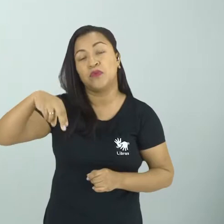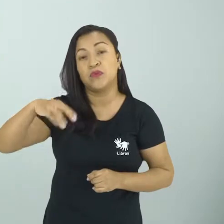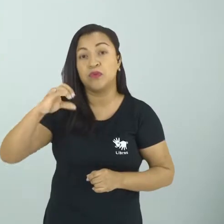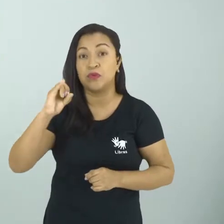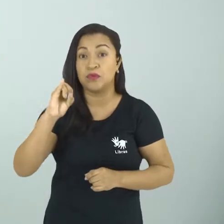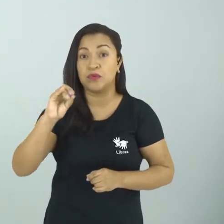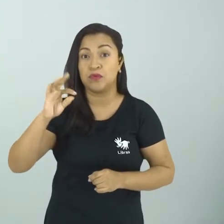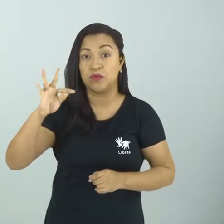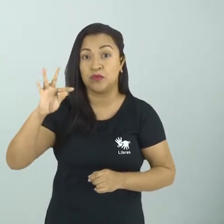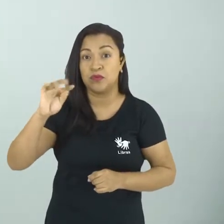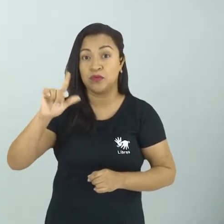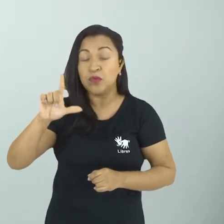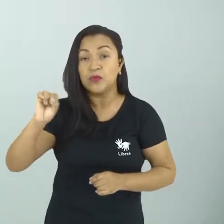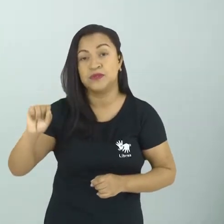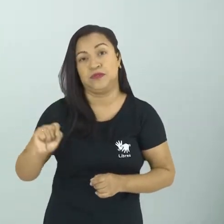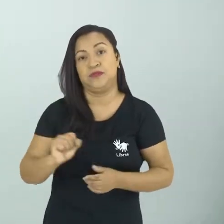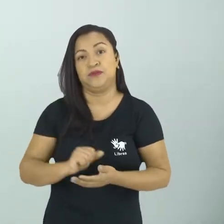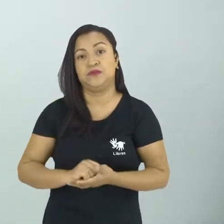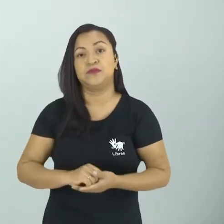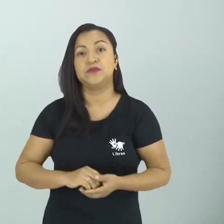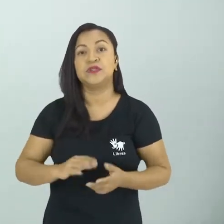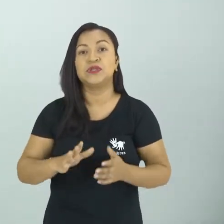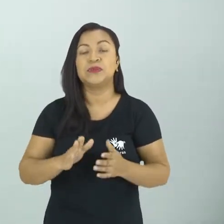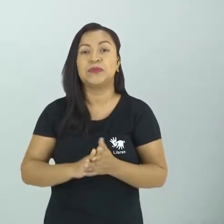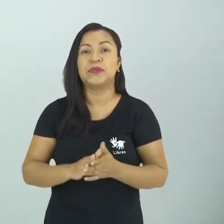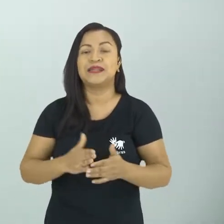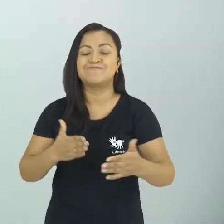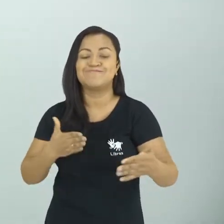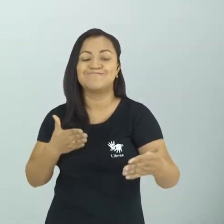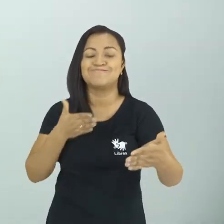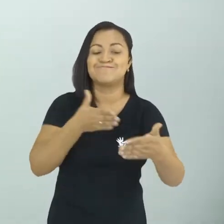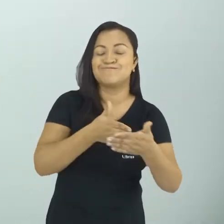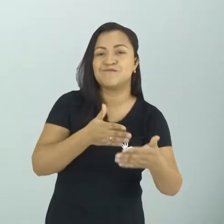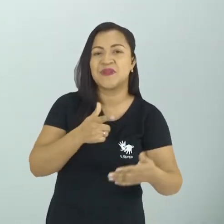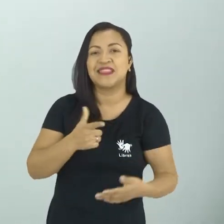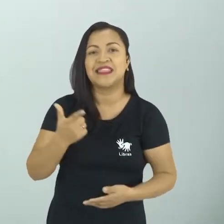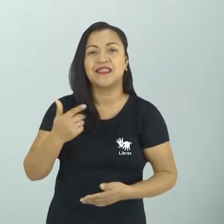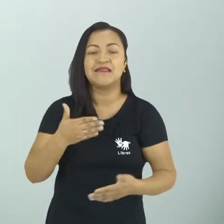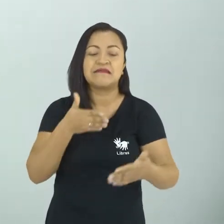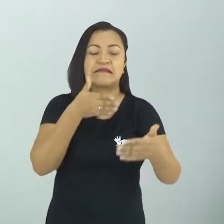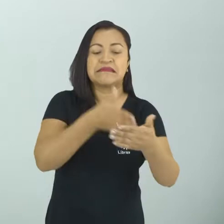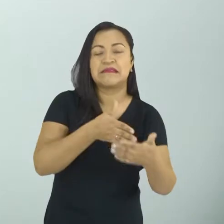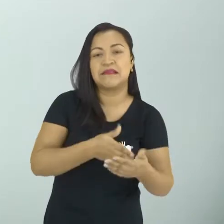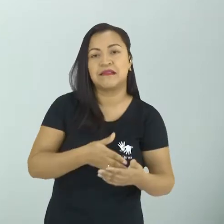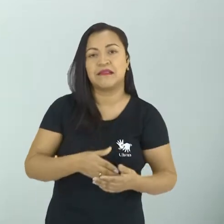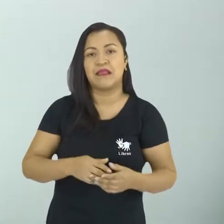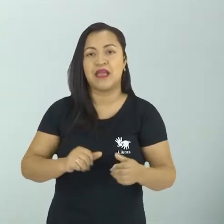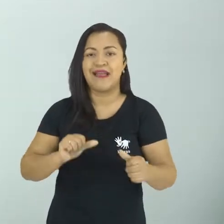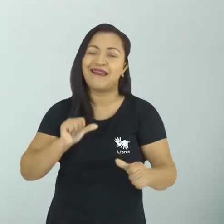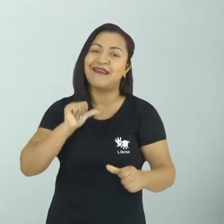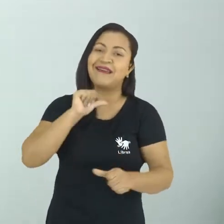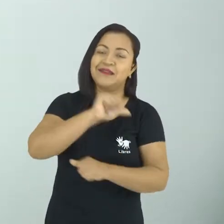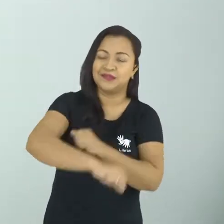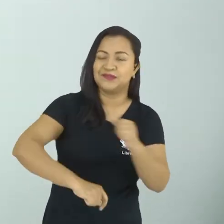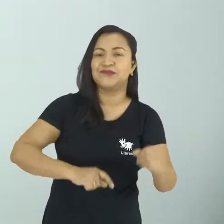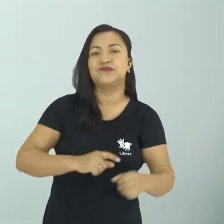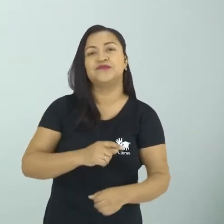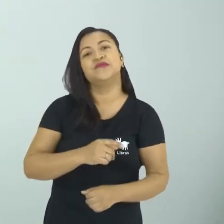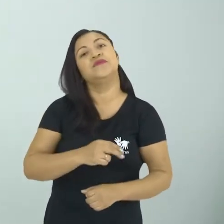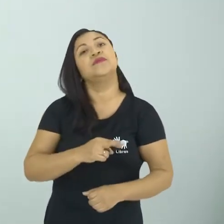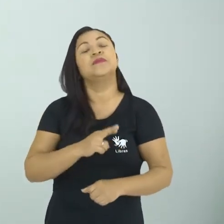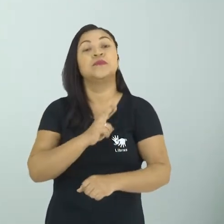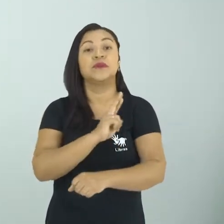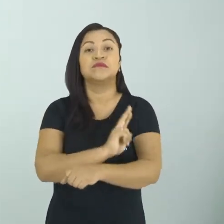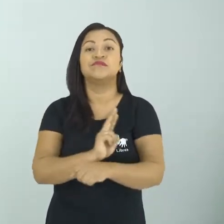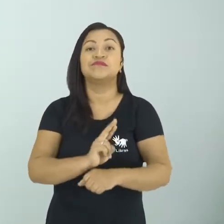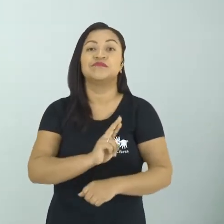cidade de Trento, para conter o avanço da reforma protestante. E o que esse concílio ele